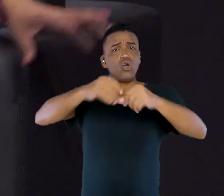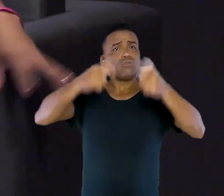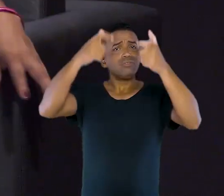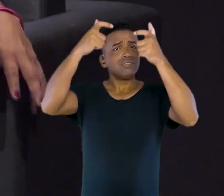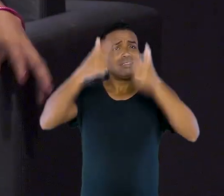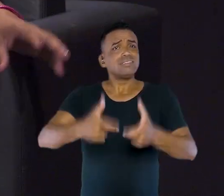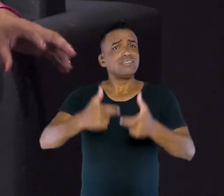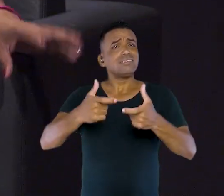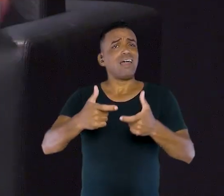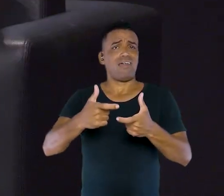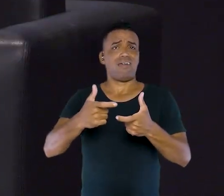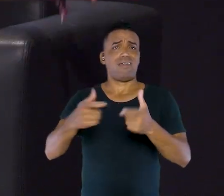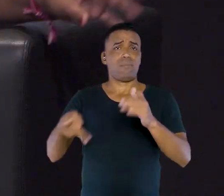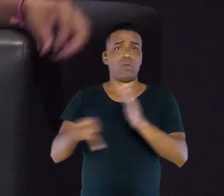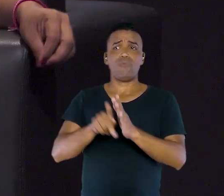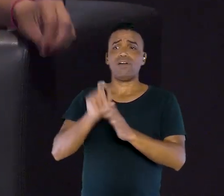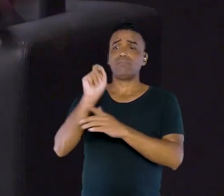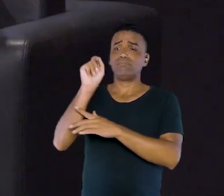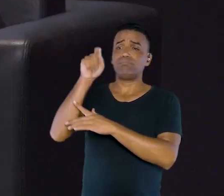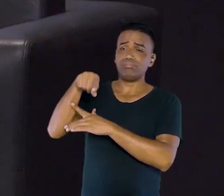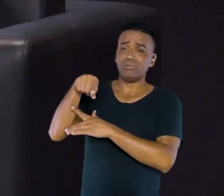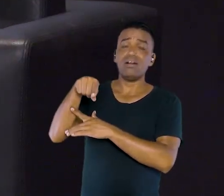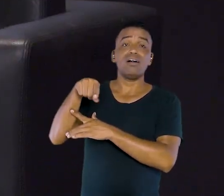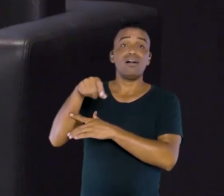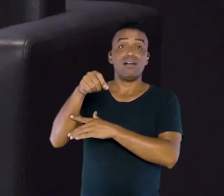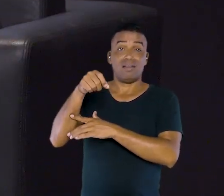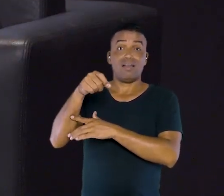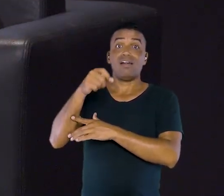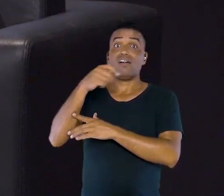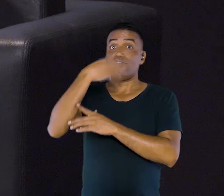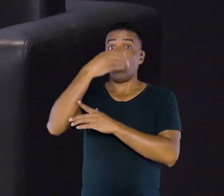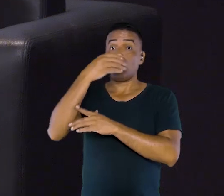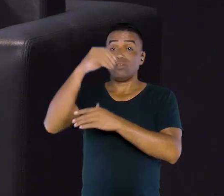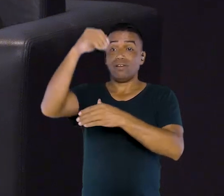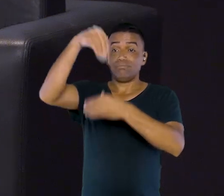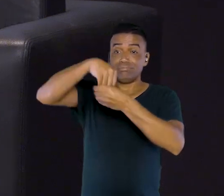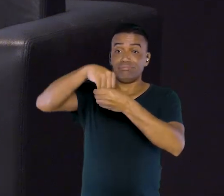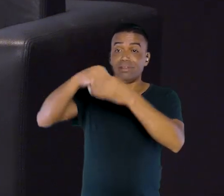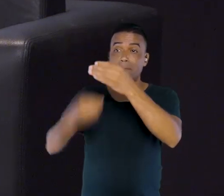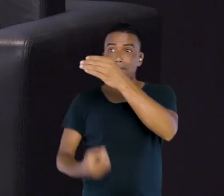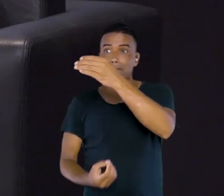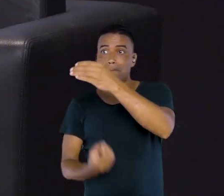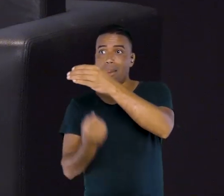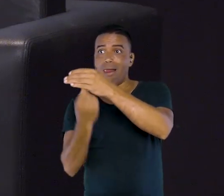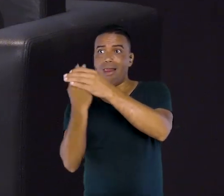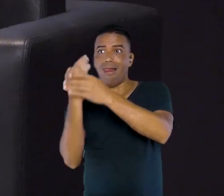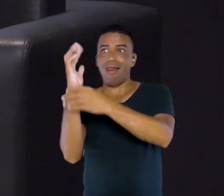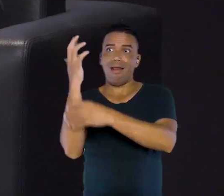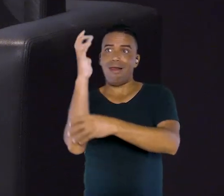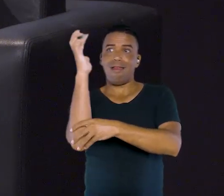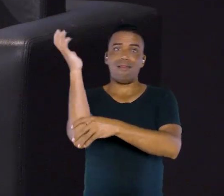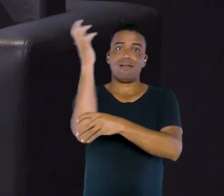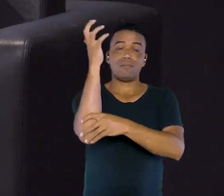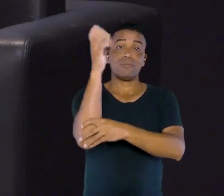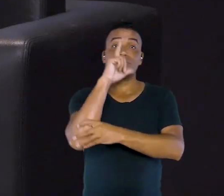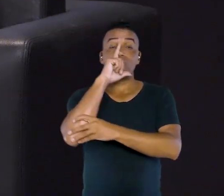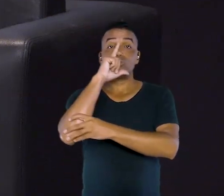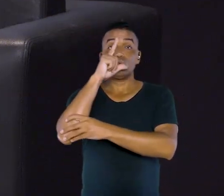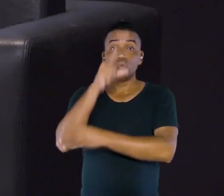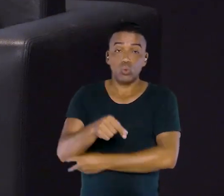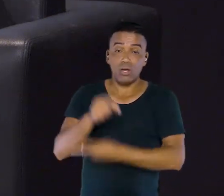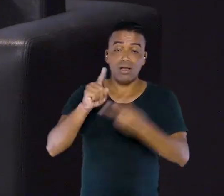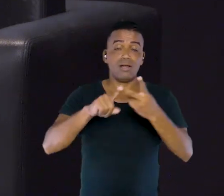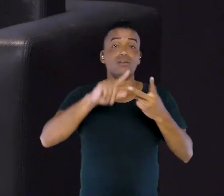que vai deixar aquela frutinha e ela vai germinar e cresce. Então, a função do tucano,